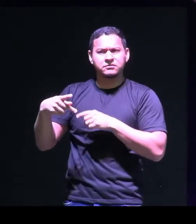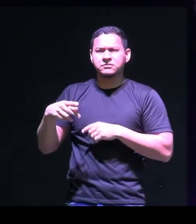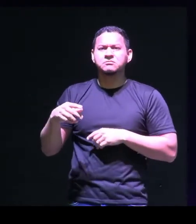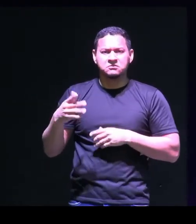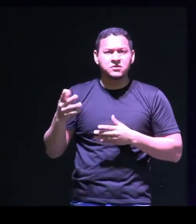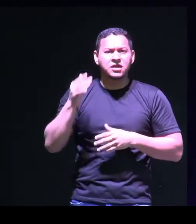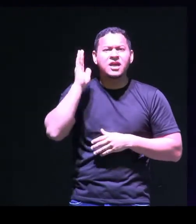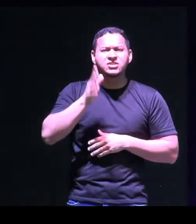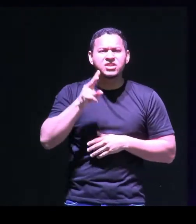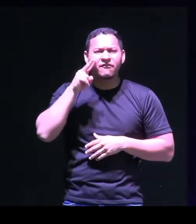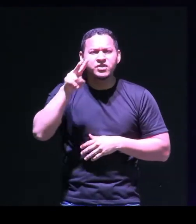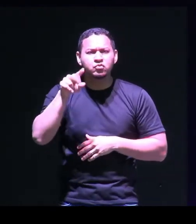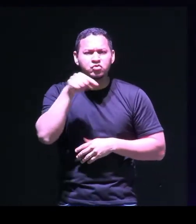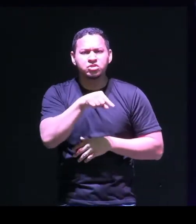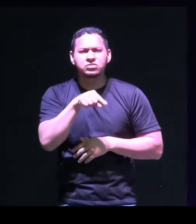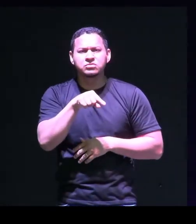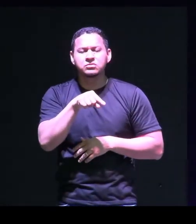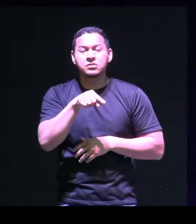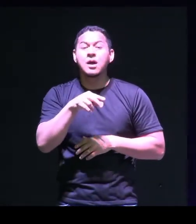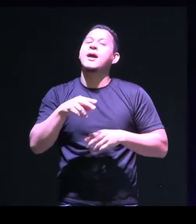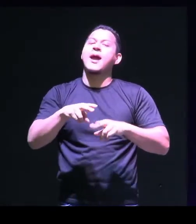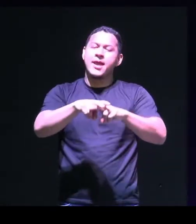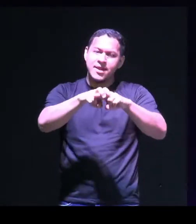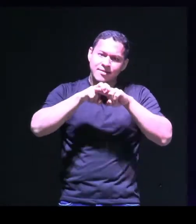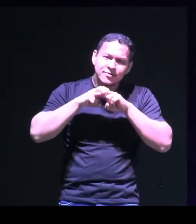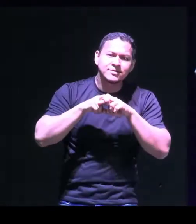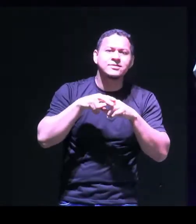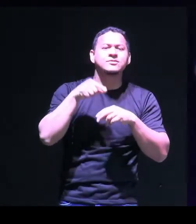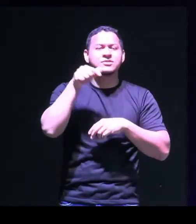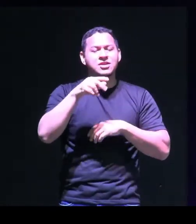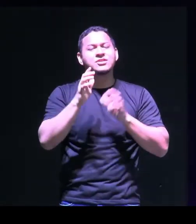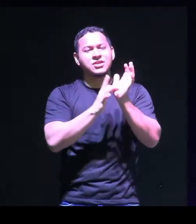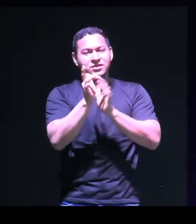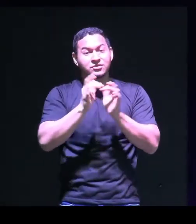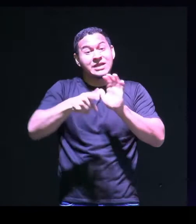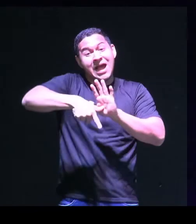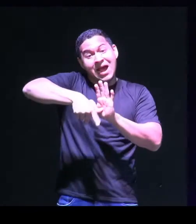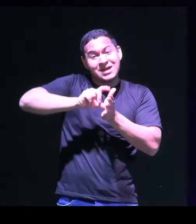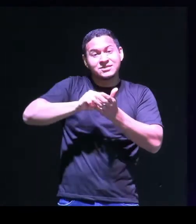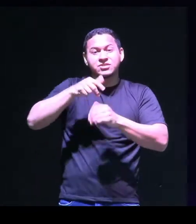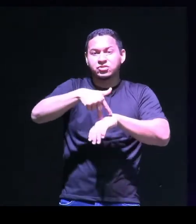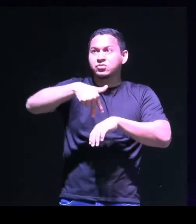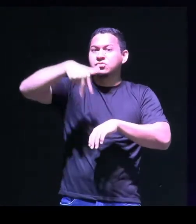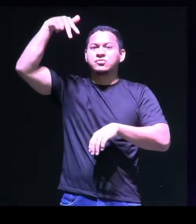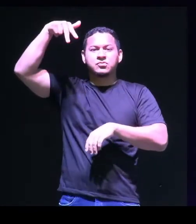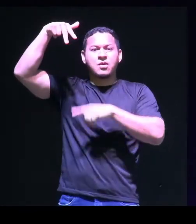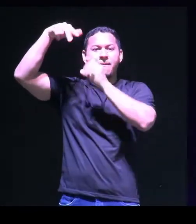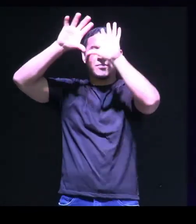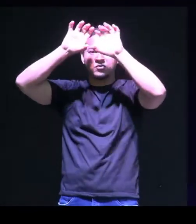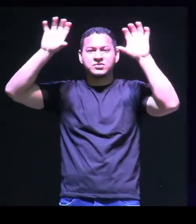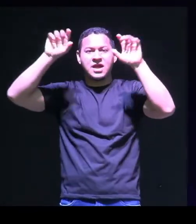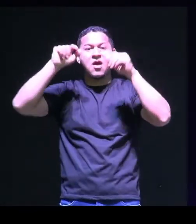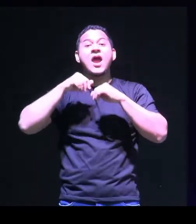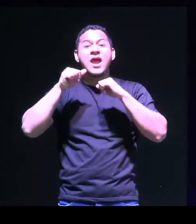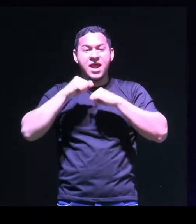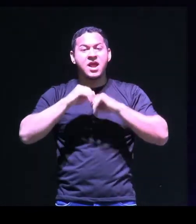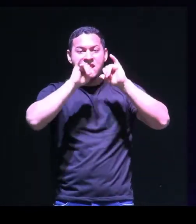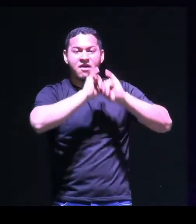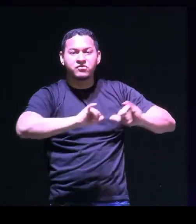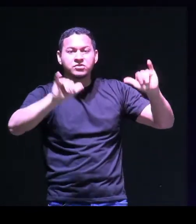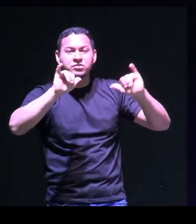isso? Pois Jesus, antes de subir para o céu, as últimas palavras dele foram, a Bíblia diz que ele falou